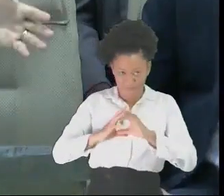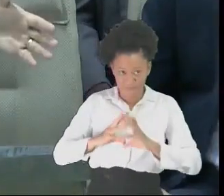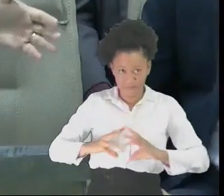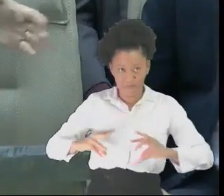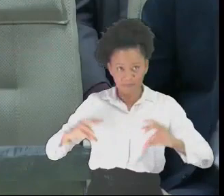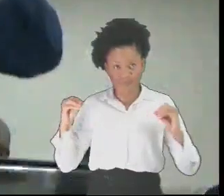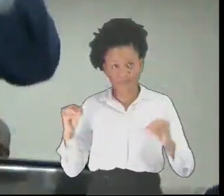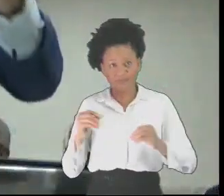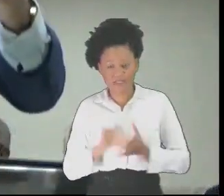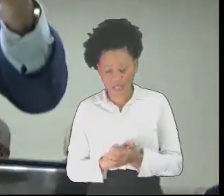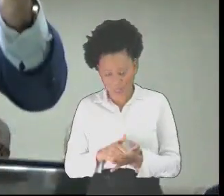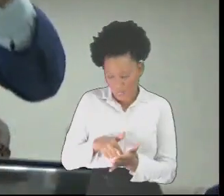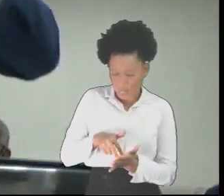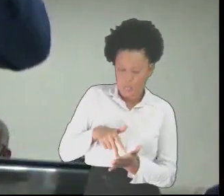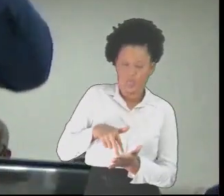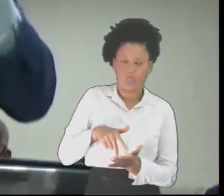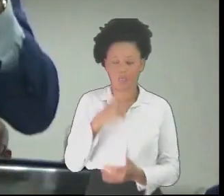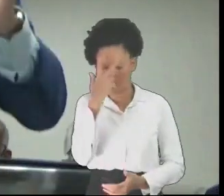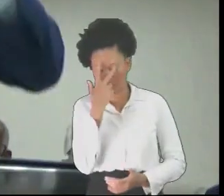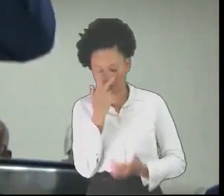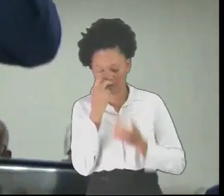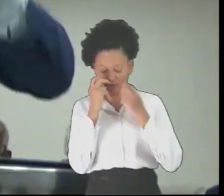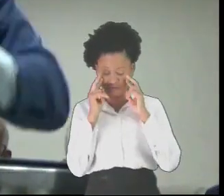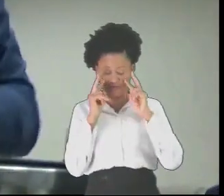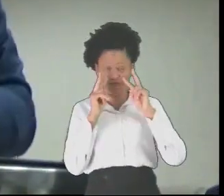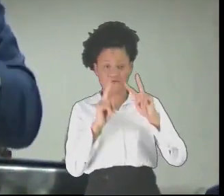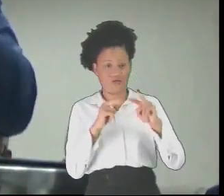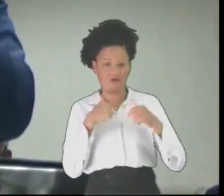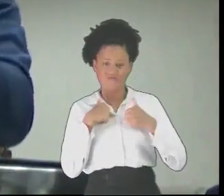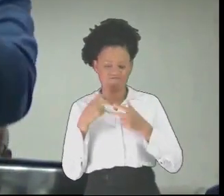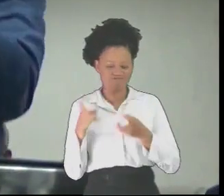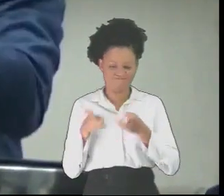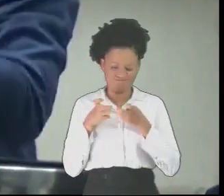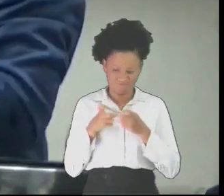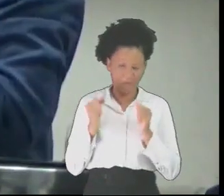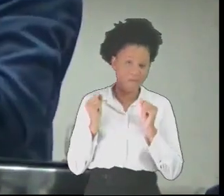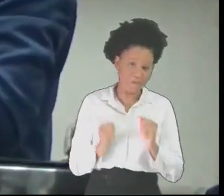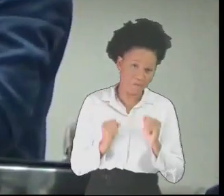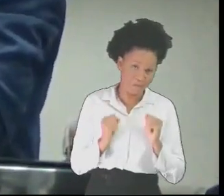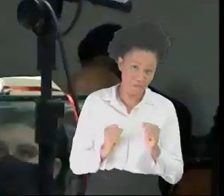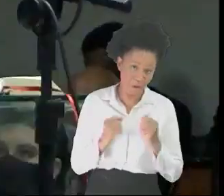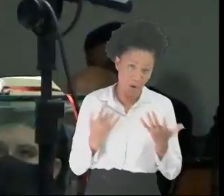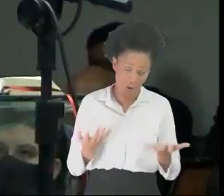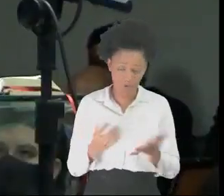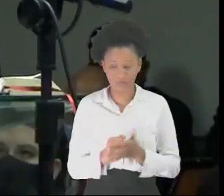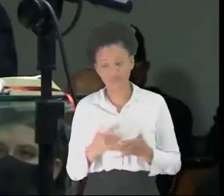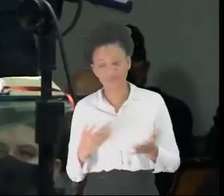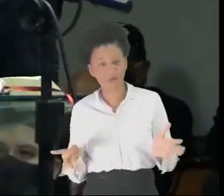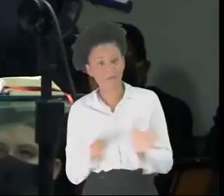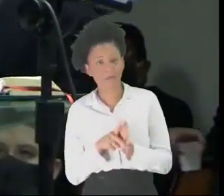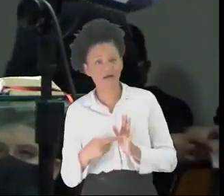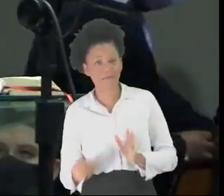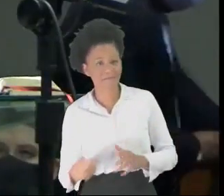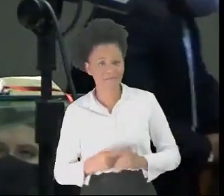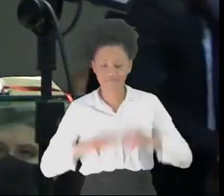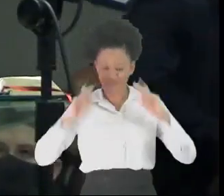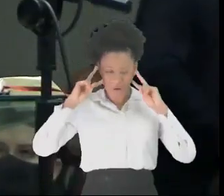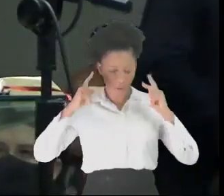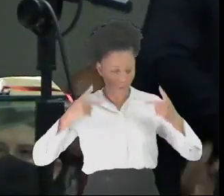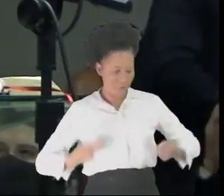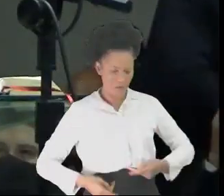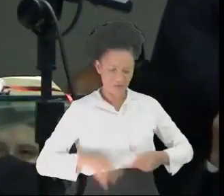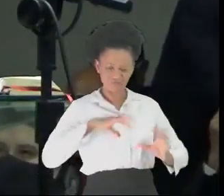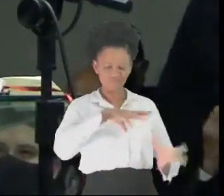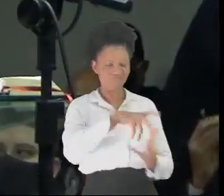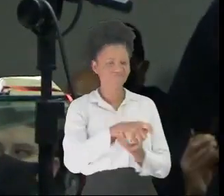aleijado andar, é cego ver. Eu já enxergo um pouco mais além. Pode ser que ele faça aleijado andar e cego ver. Mas a humanidade não está interessada